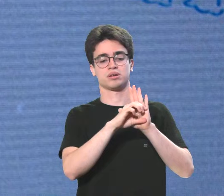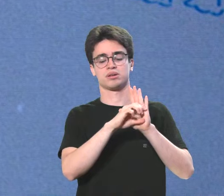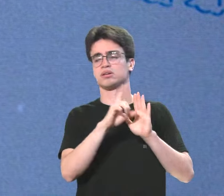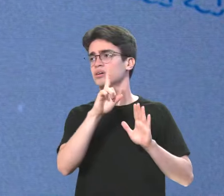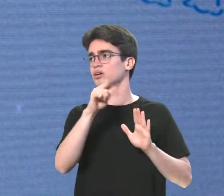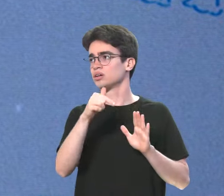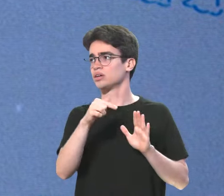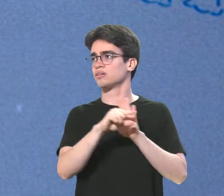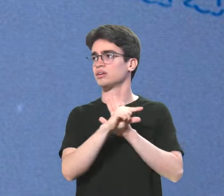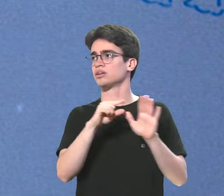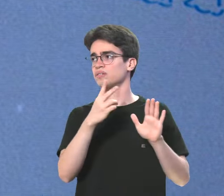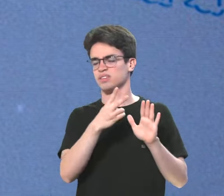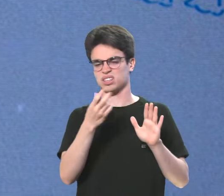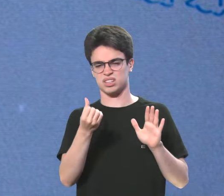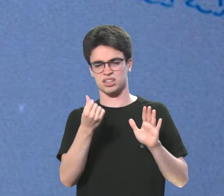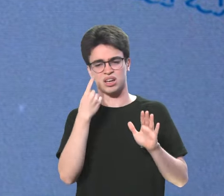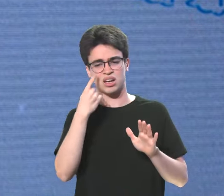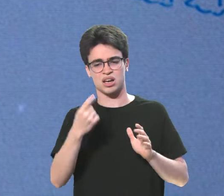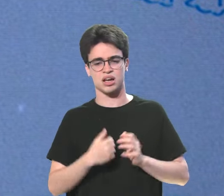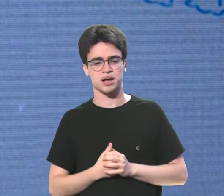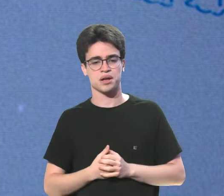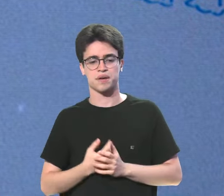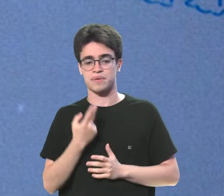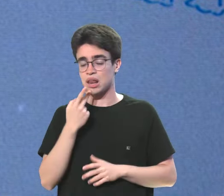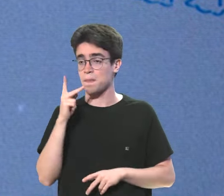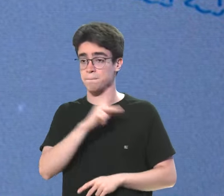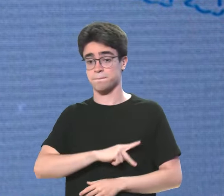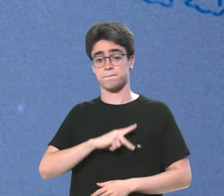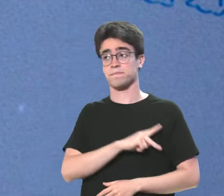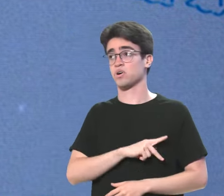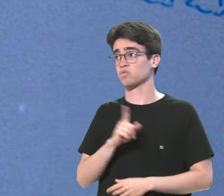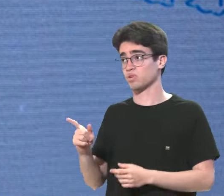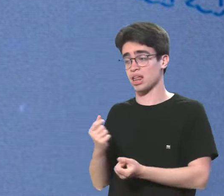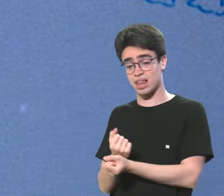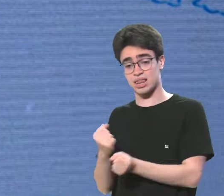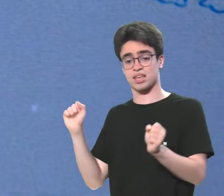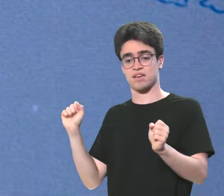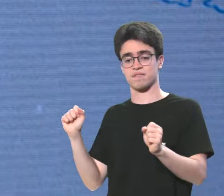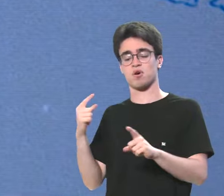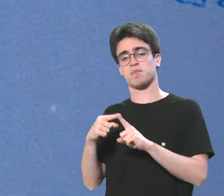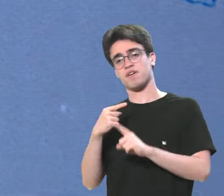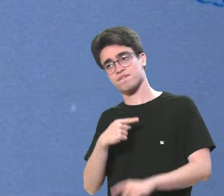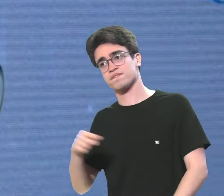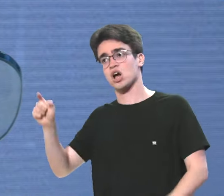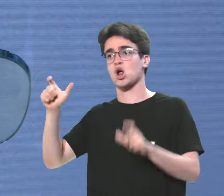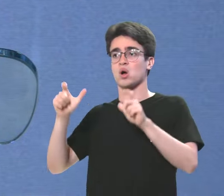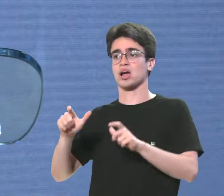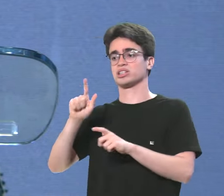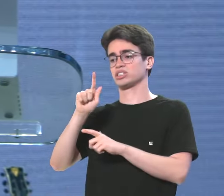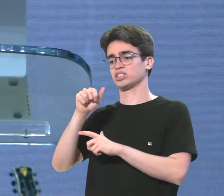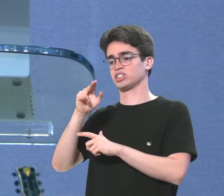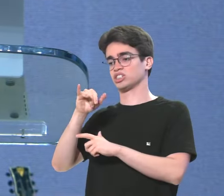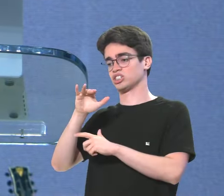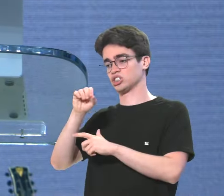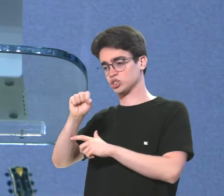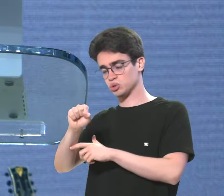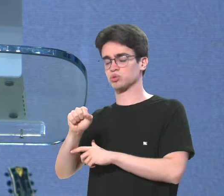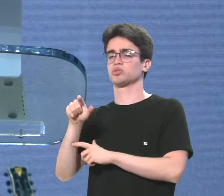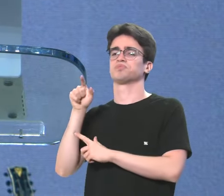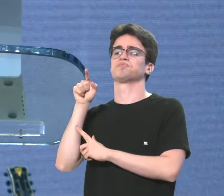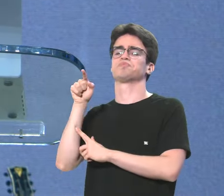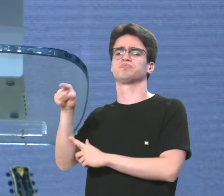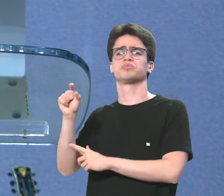e eu livrarei tanto de seu povo como dos gentios sim eu o envio aos gentios naquele momento Paulo